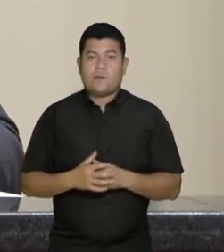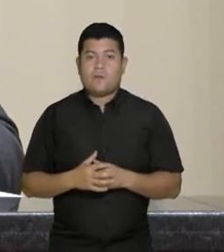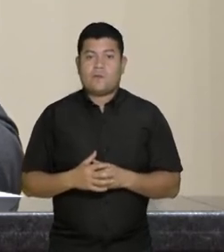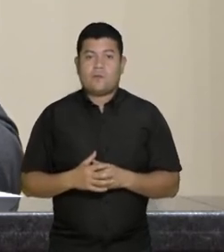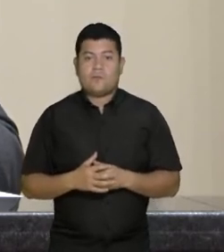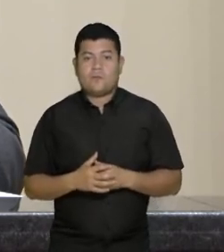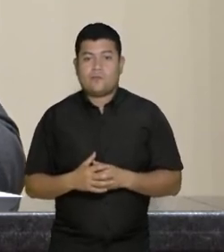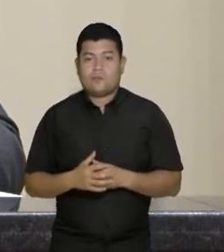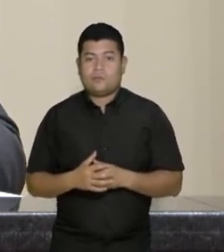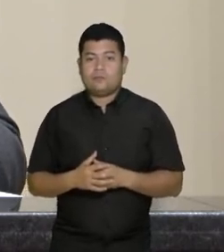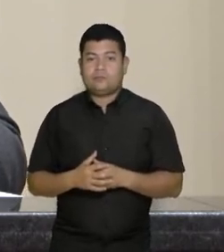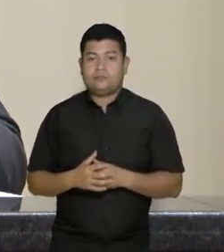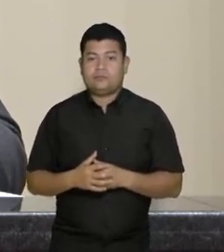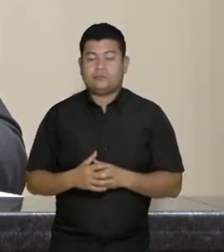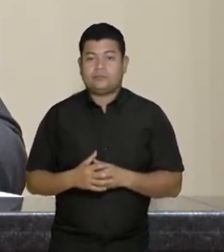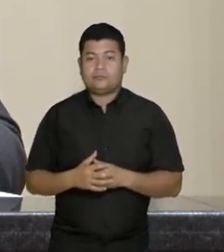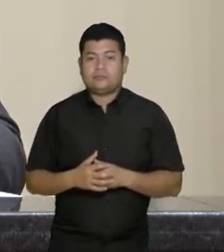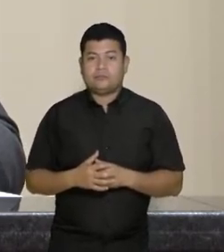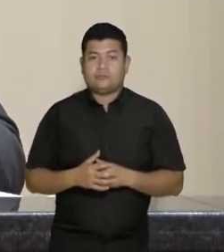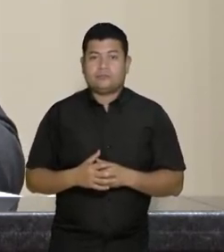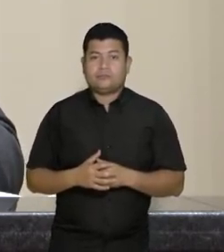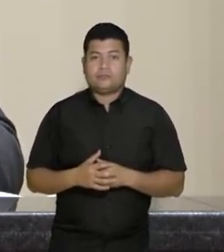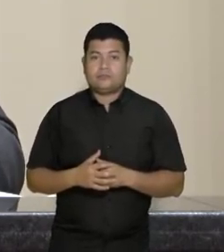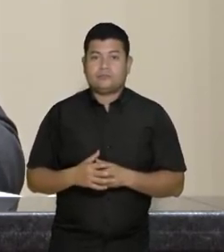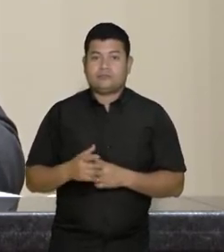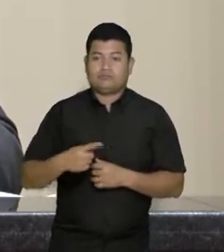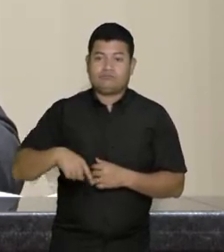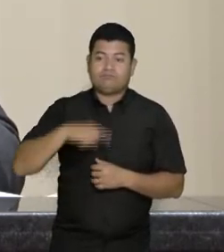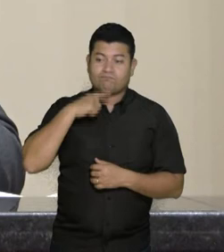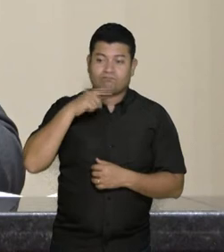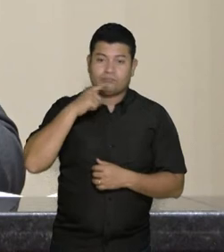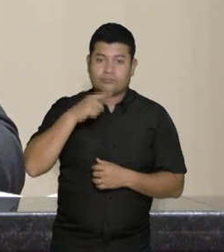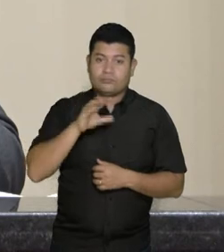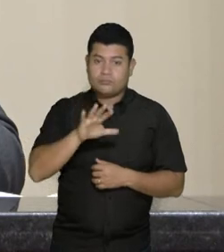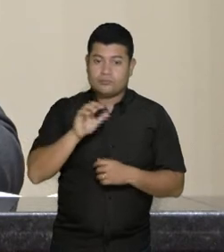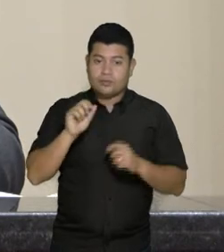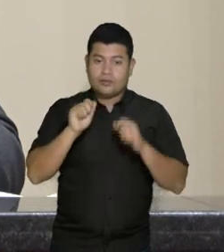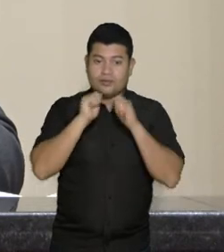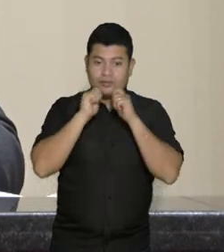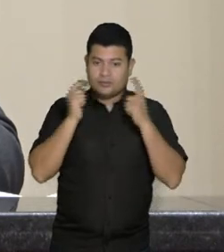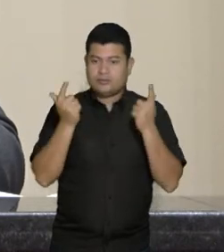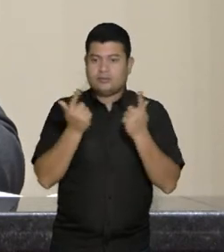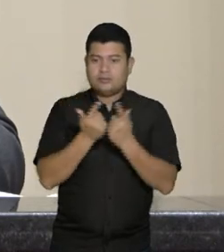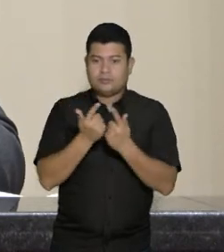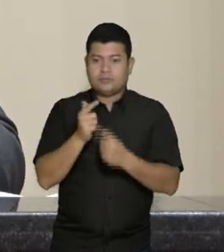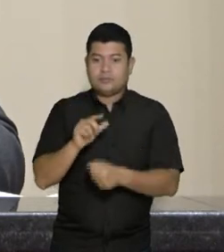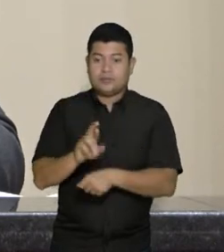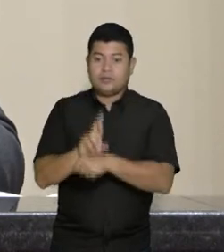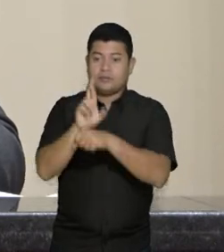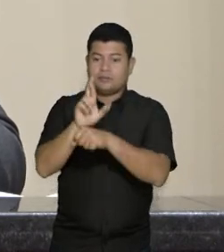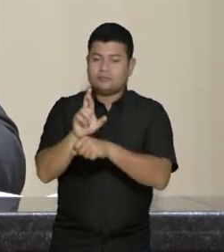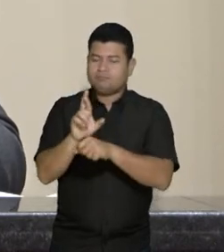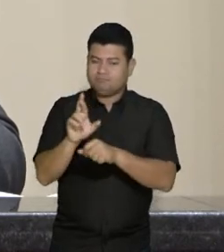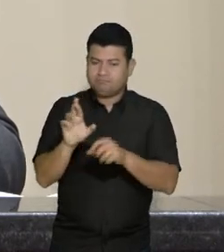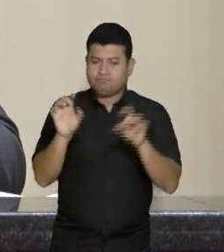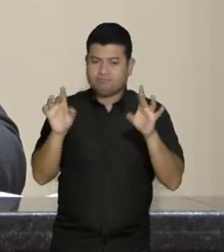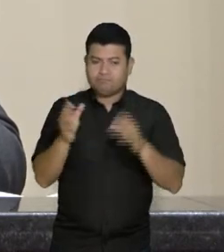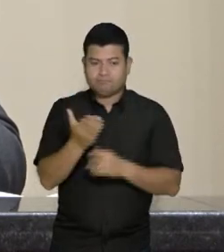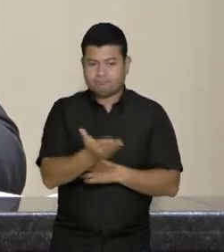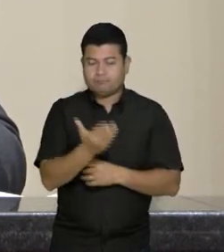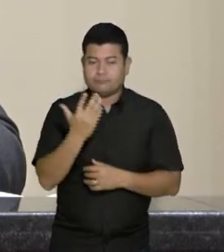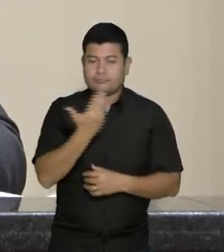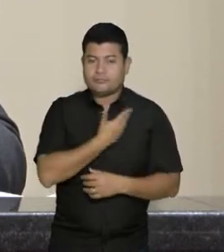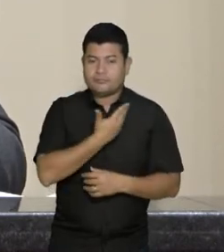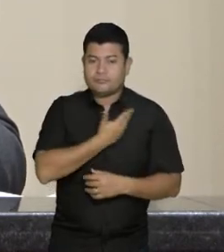nós talvez não estejamos lá, mas a Assembleia estará muito bem representada pelo nosso